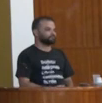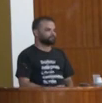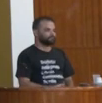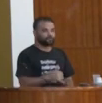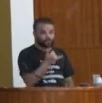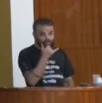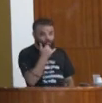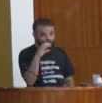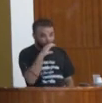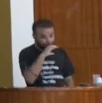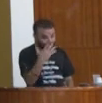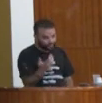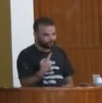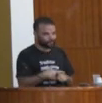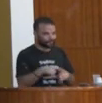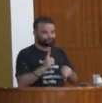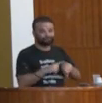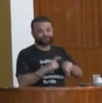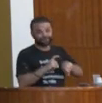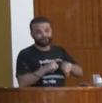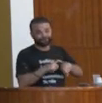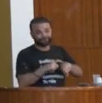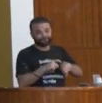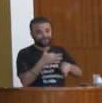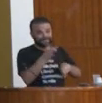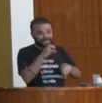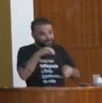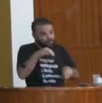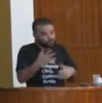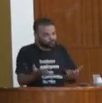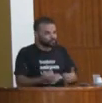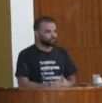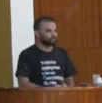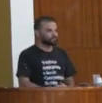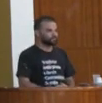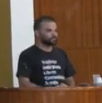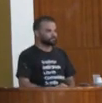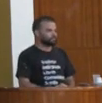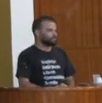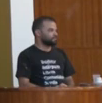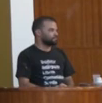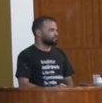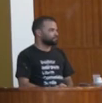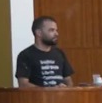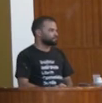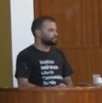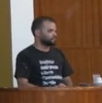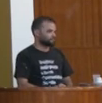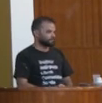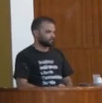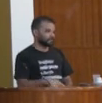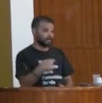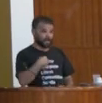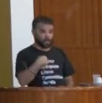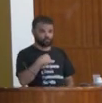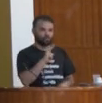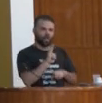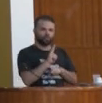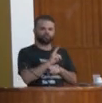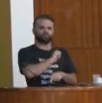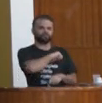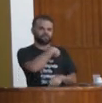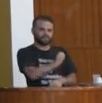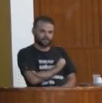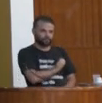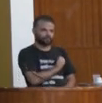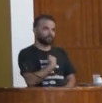Desculpa se eu estou correndo, gente, é porque eu estou tentando ficar nos 10 minutos aqui. E o que, que a gente faz? Eu sou auditor fiscal, né, eu sou coordenador